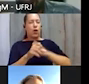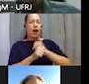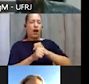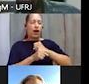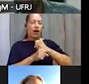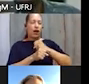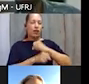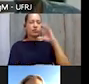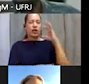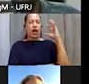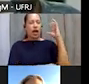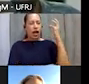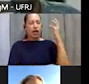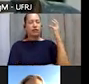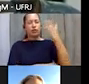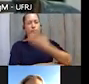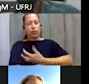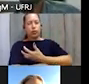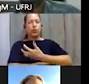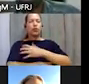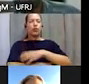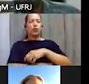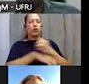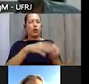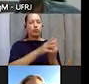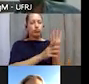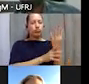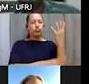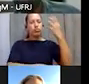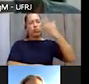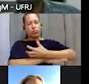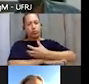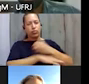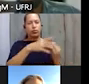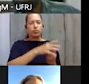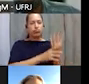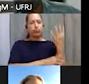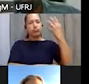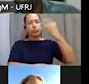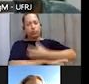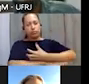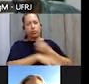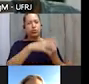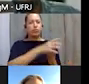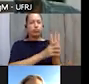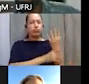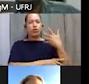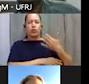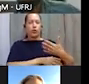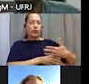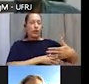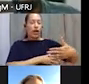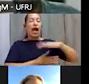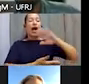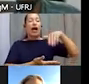árvores crescendo, morrendo, produzindo ali o âmbar, e nascendo outras, morrendo, e por aí foi, até gerar uma mina.